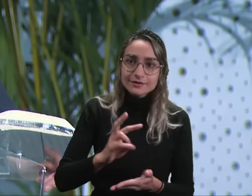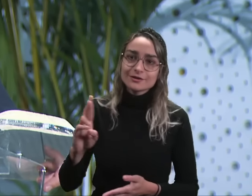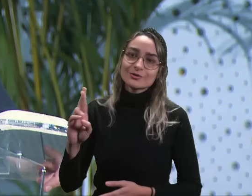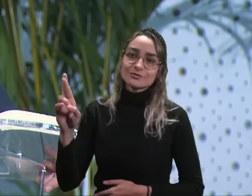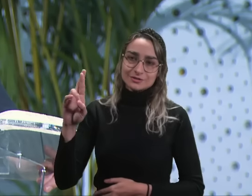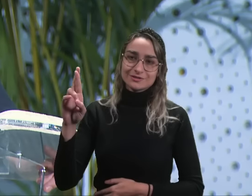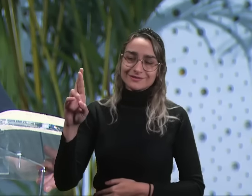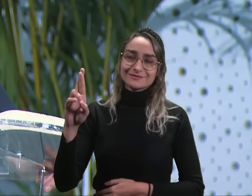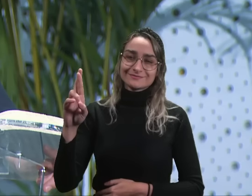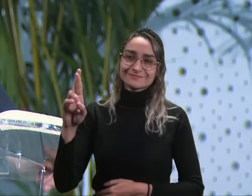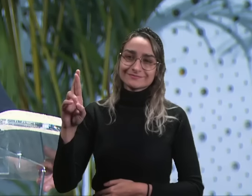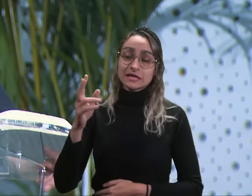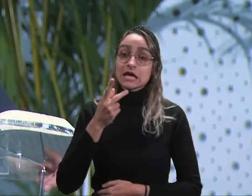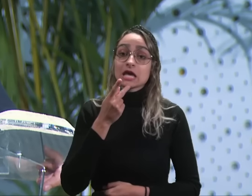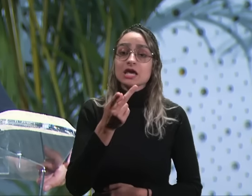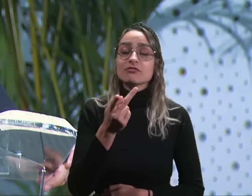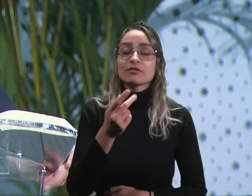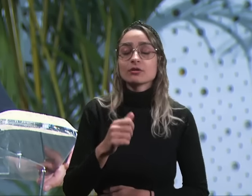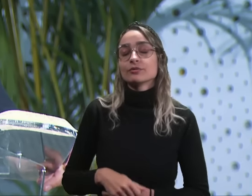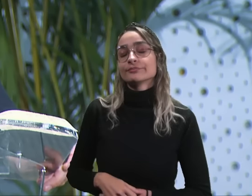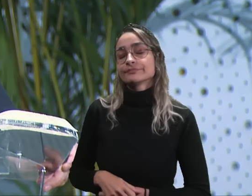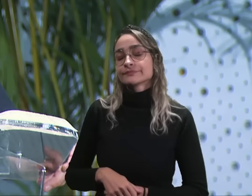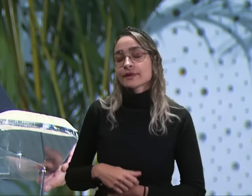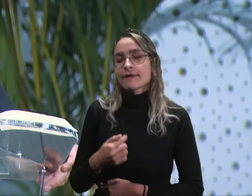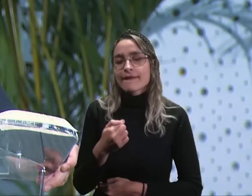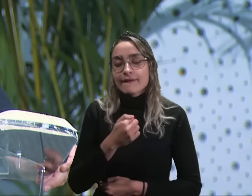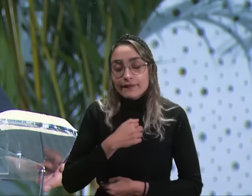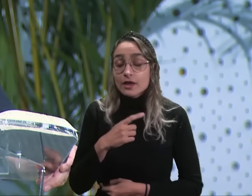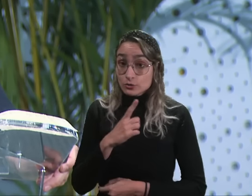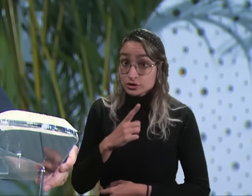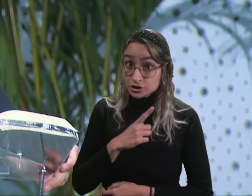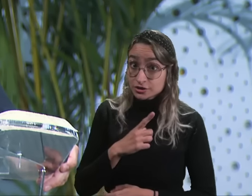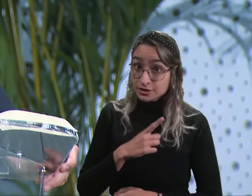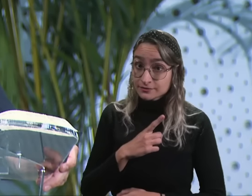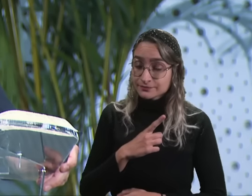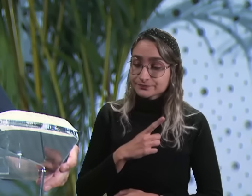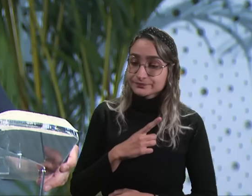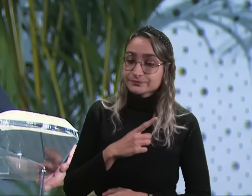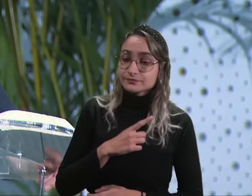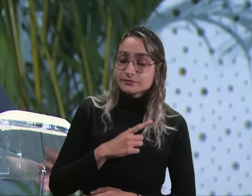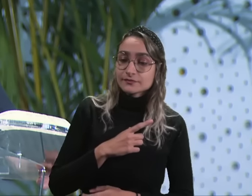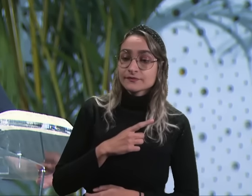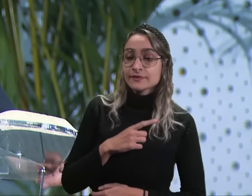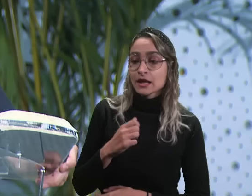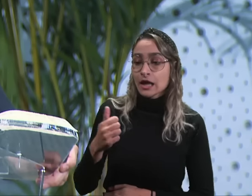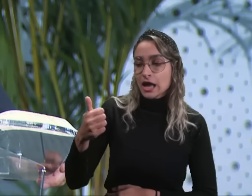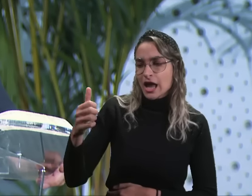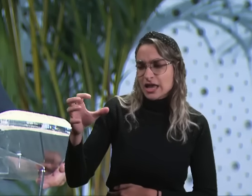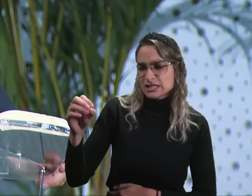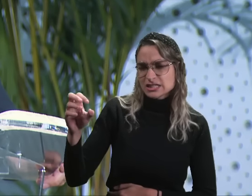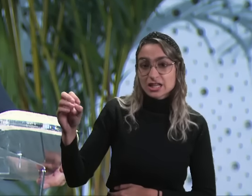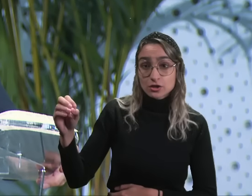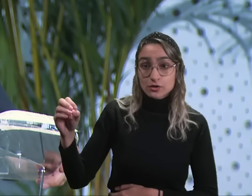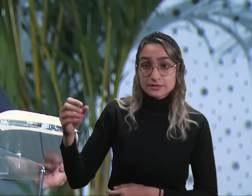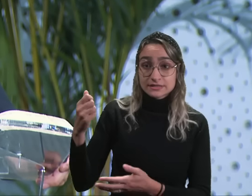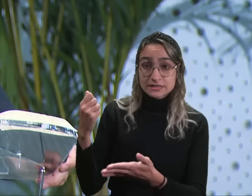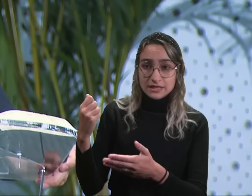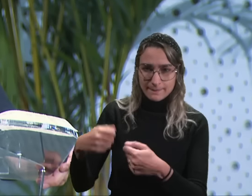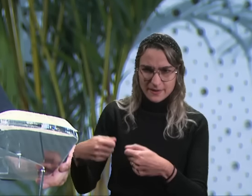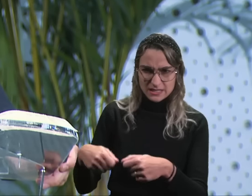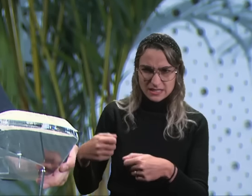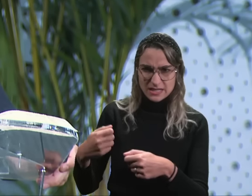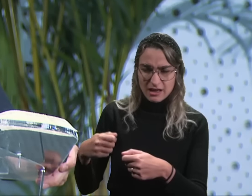assim olha eu tinha uma dívida de ó que eu já considerava perdida a pessoa nunca ia me pagar